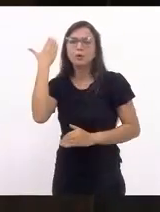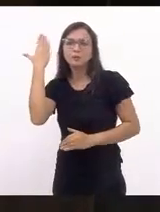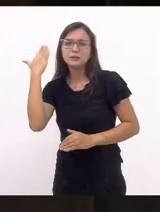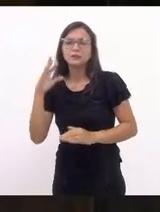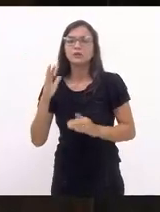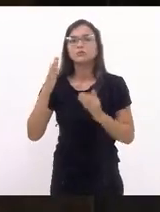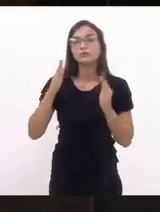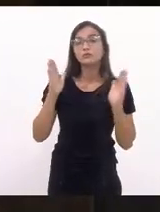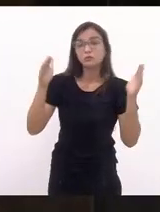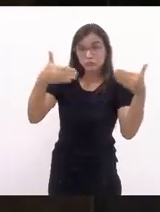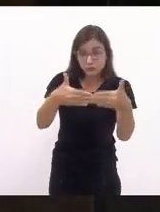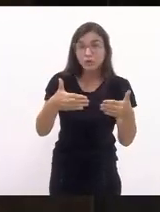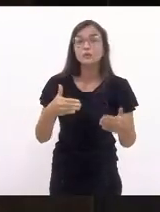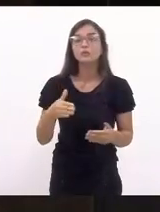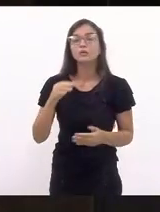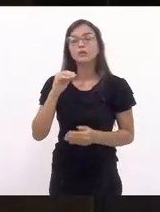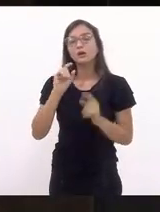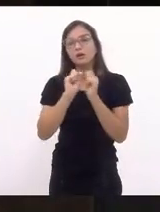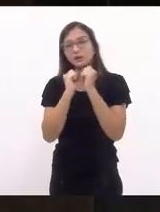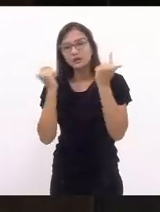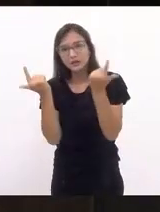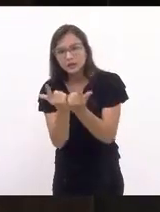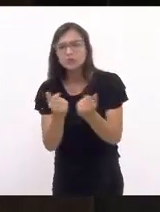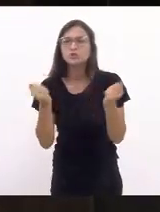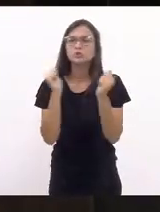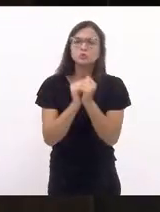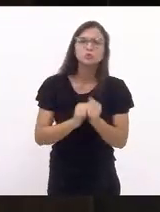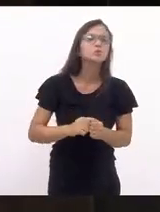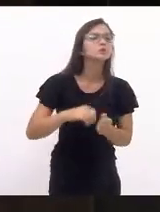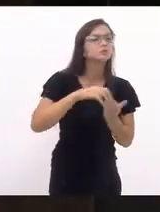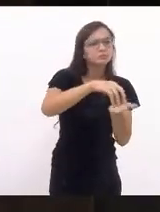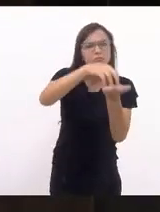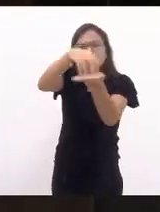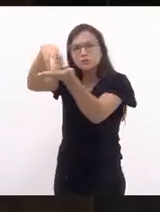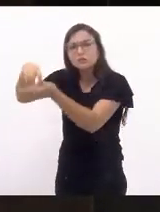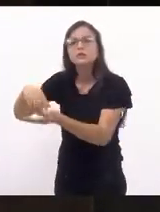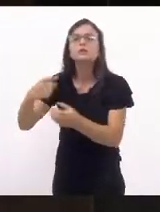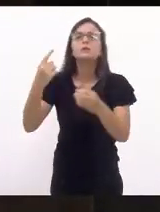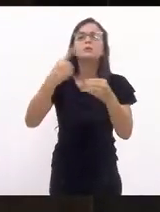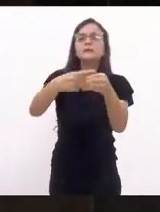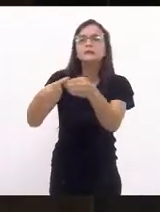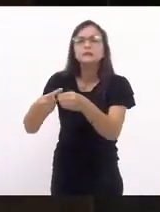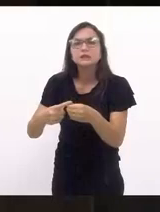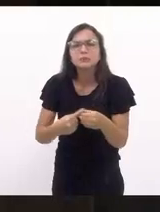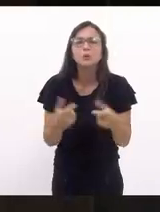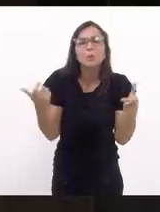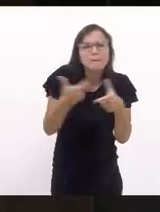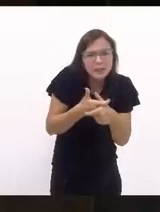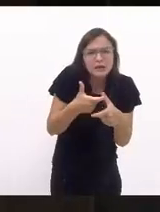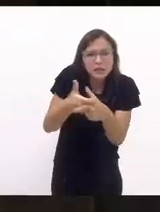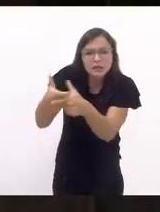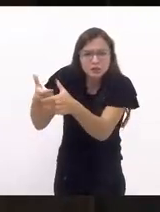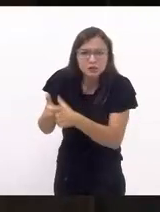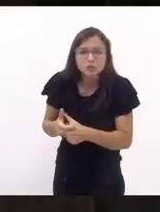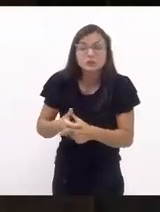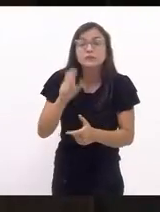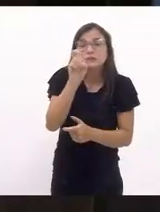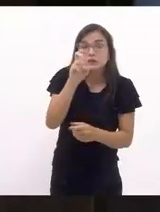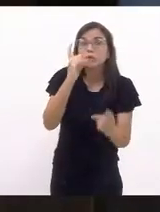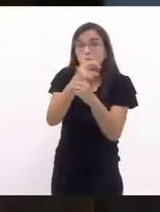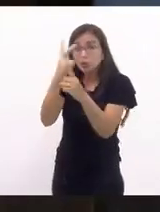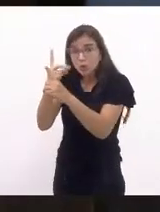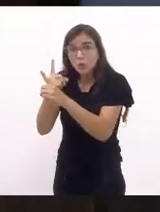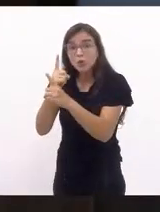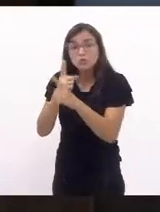foi parceiro estratégico para levar essa iniciativa aos municípios do interior do Estado foram realizados cinco encontros regionais